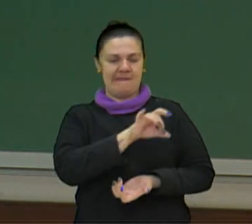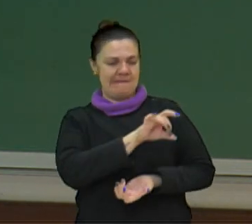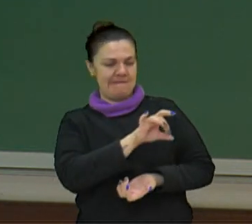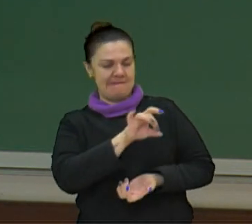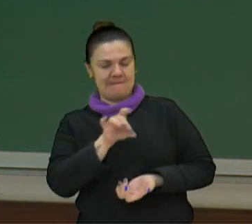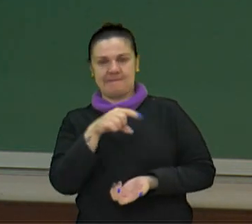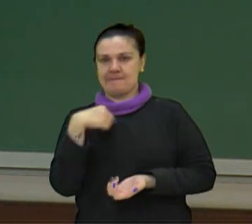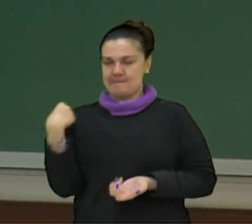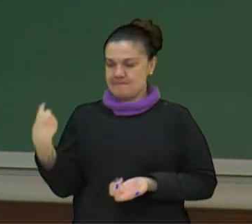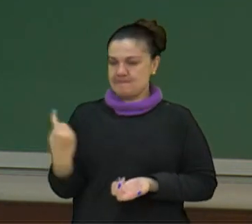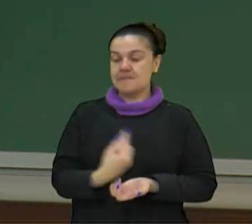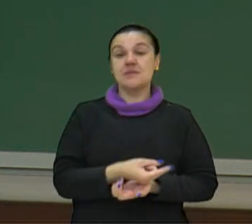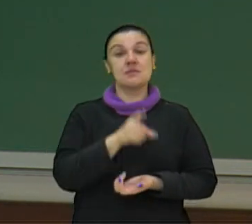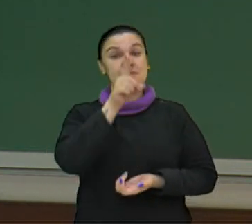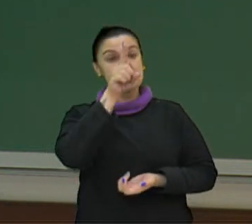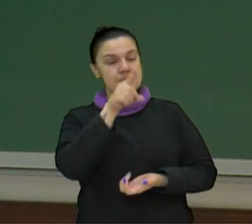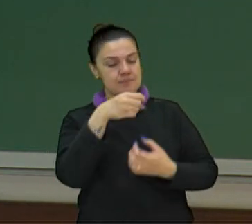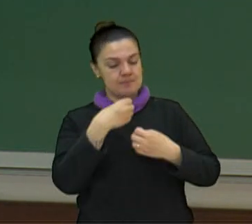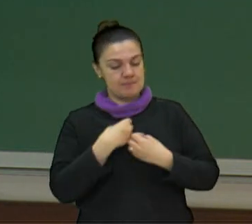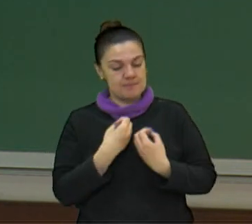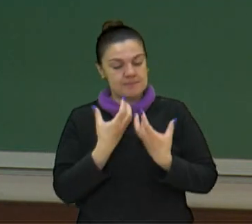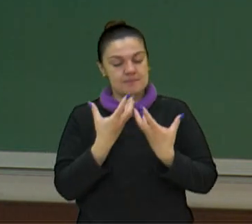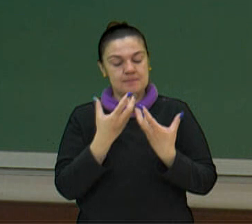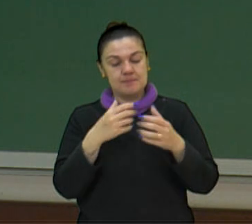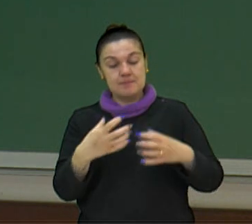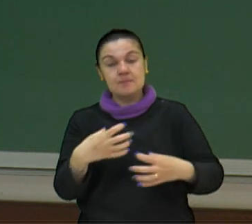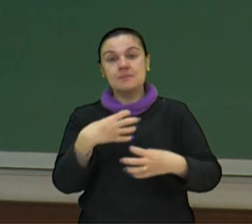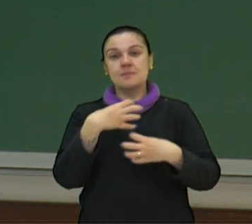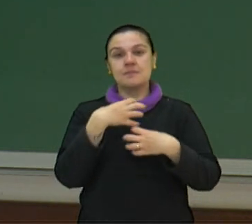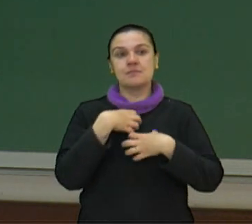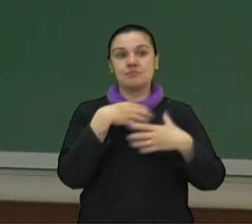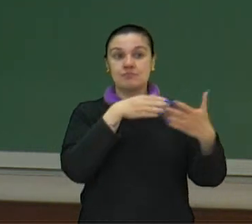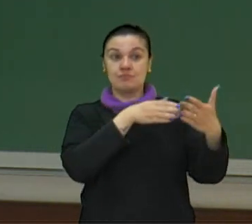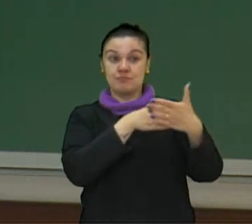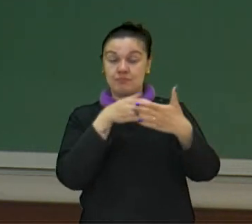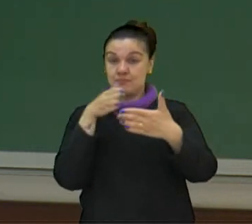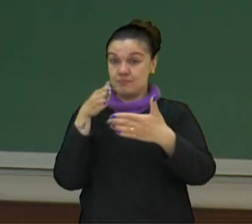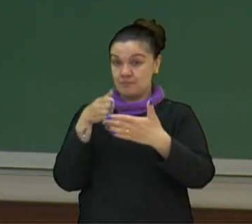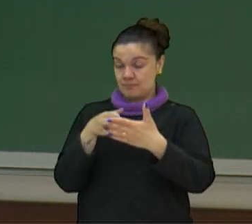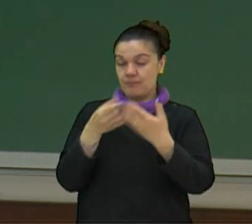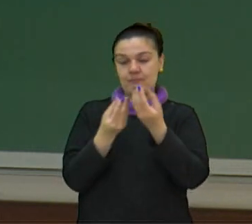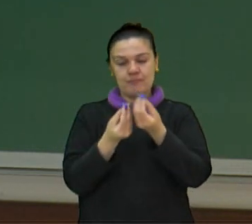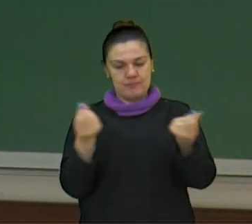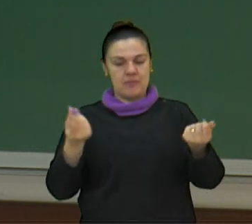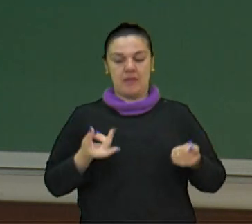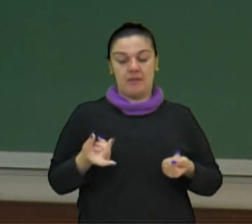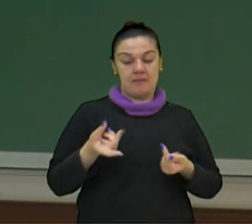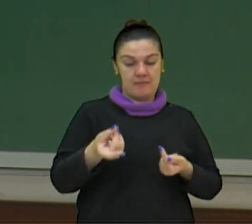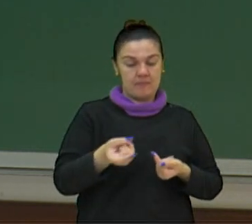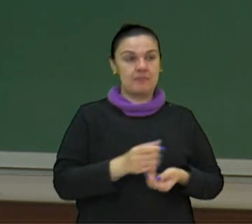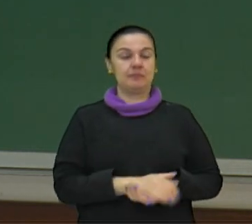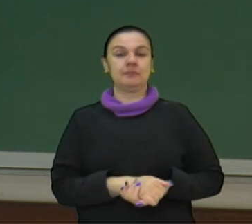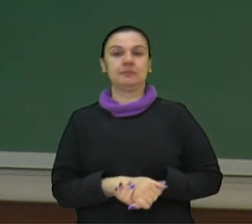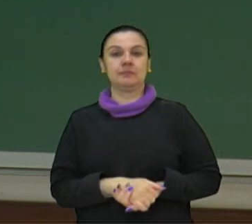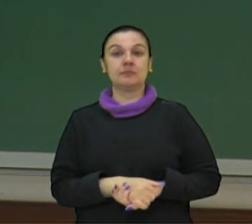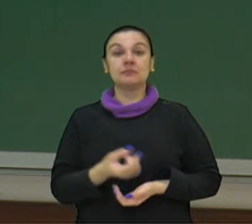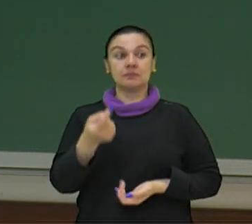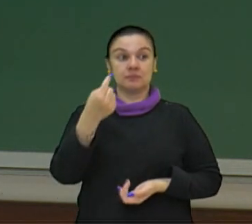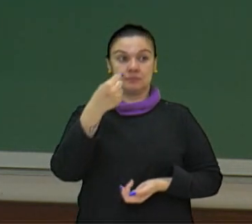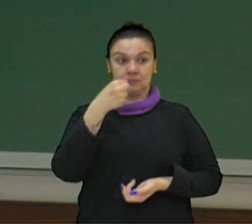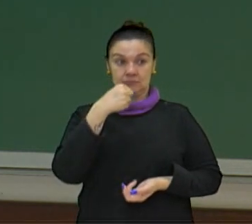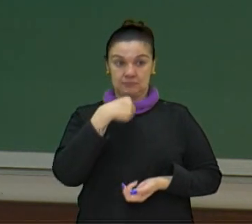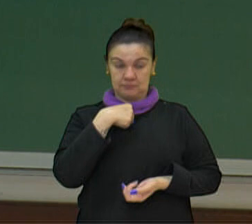de nós é expressão de modos finitos da substância infinita. Então, em